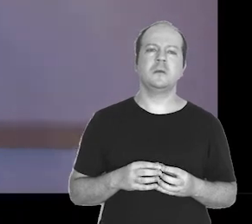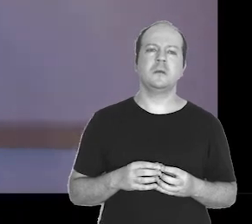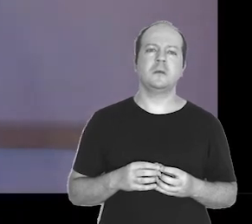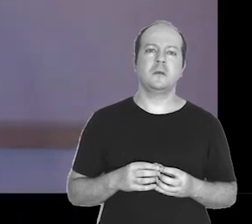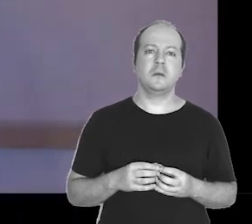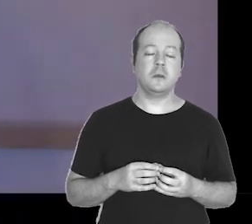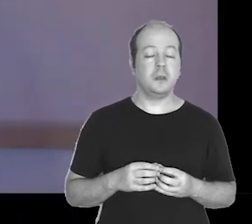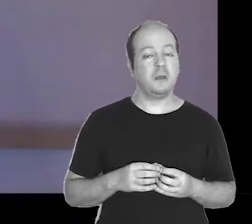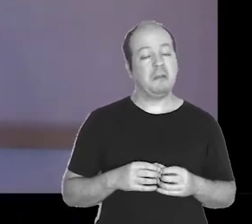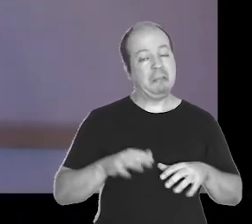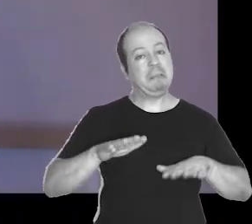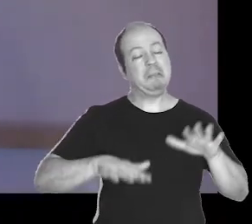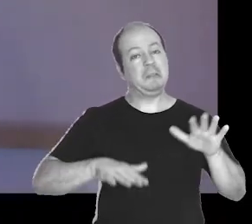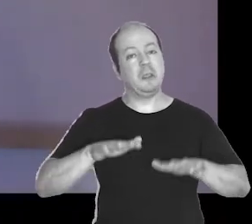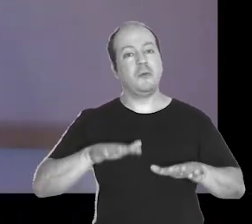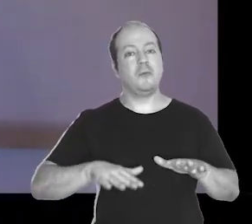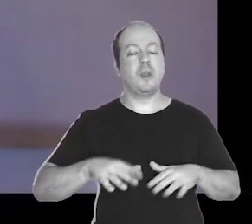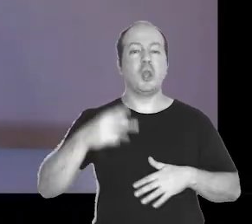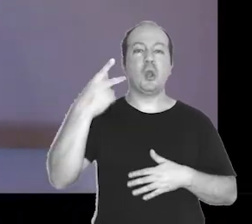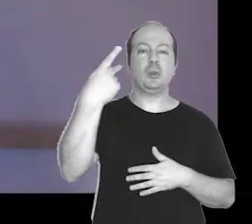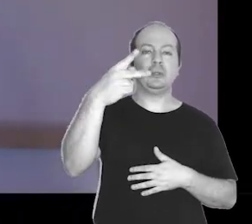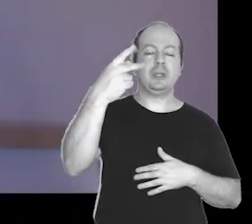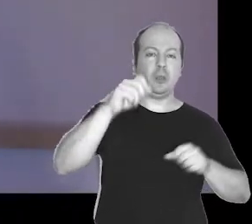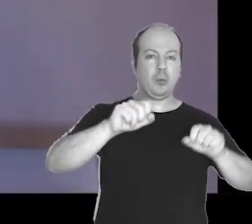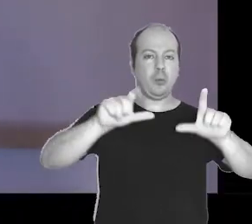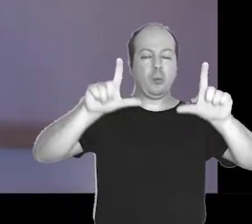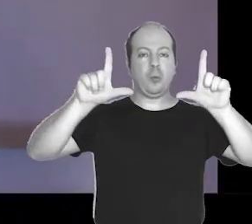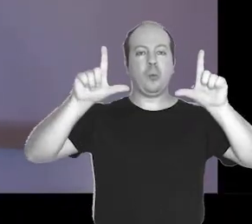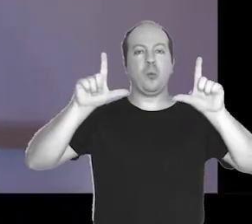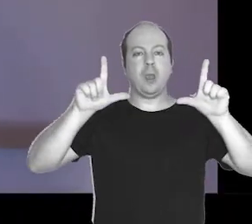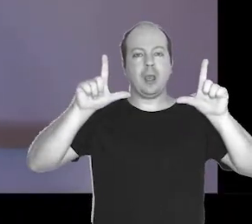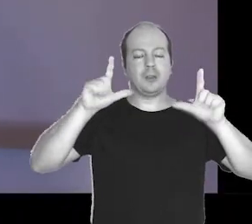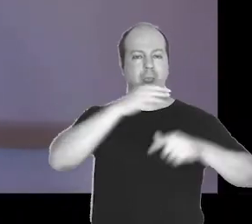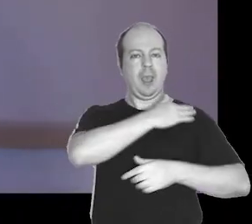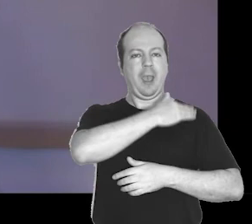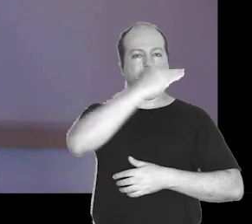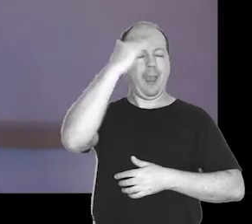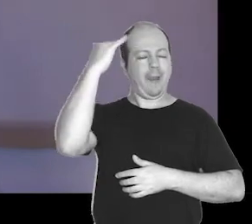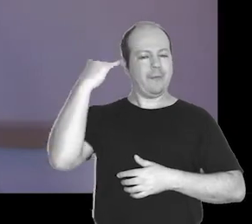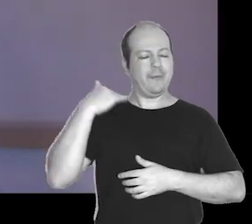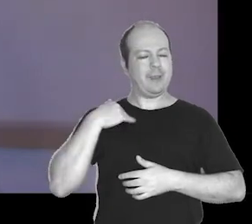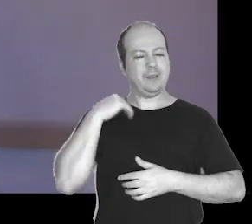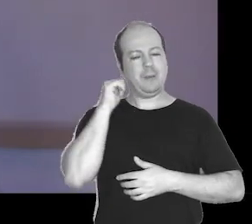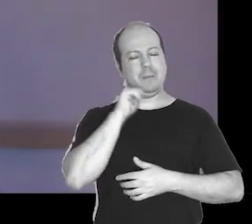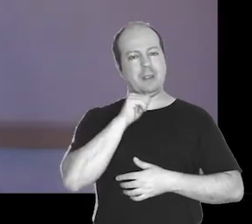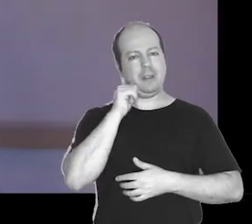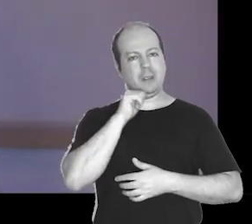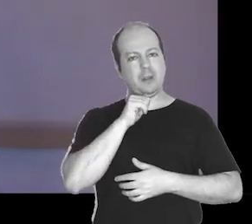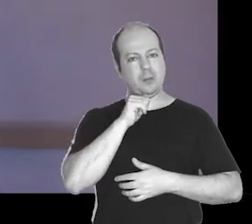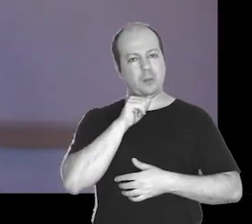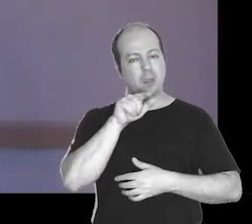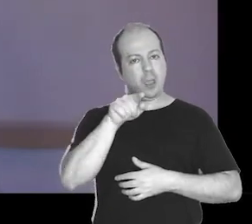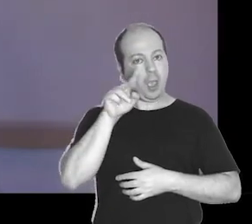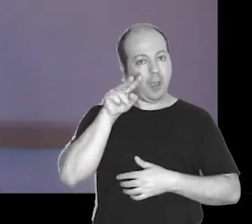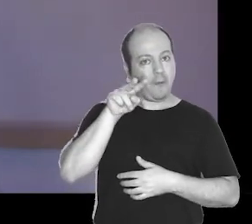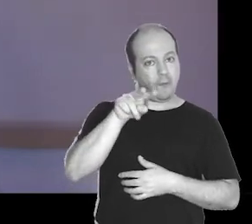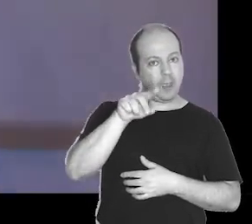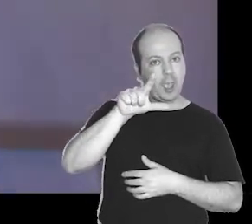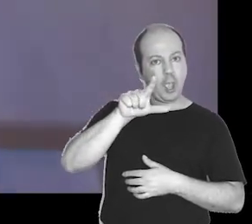É provável que o seu quadro, A Virgem e o Menino com Santana, que podemos ver no